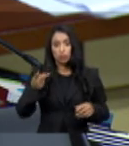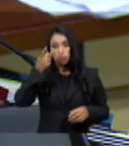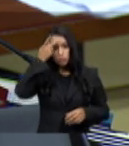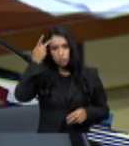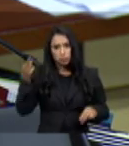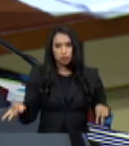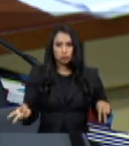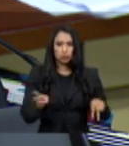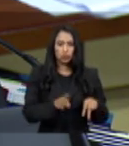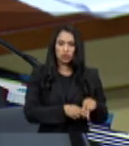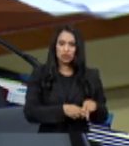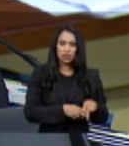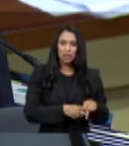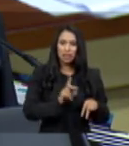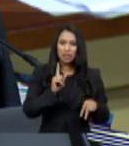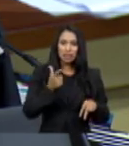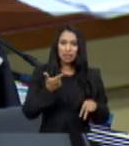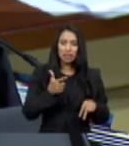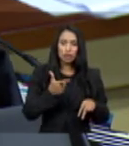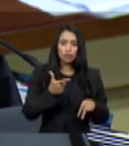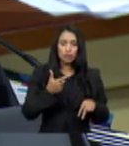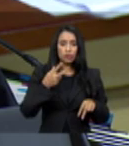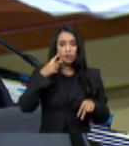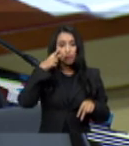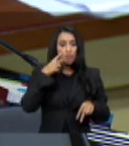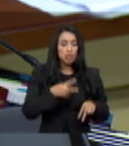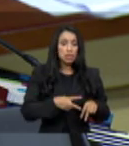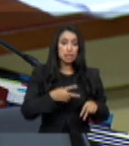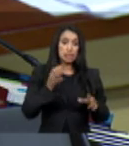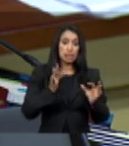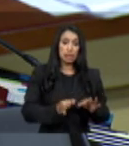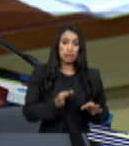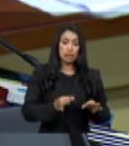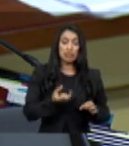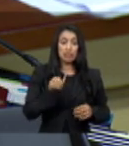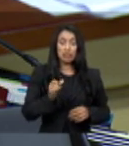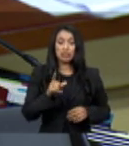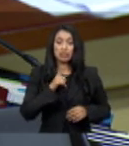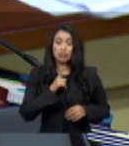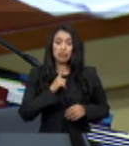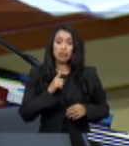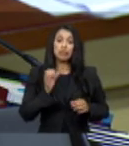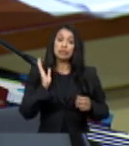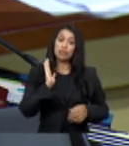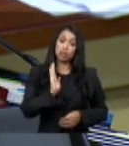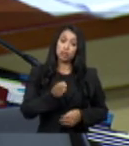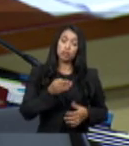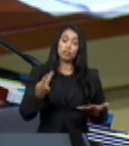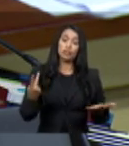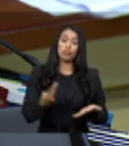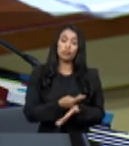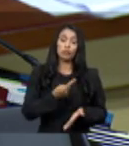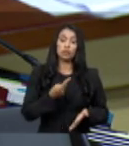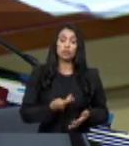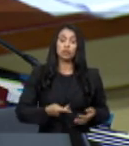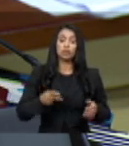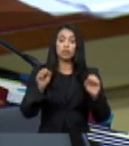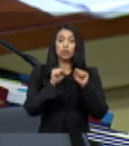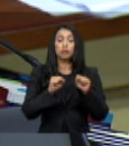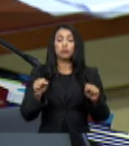não testadas ainda mais se já tiver ocorrido a incidência no sistema penitenciário